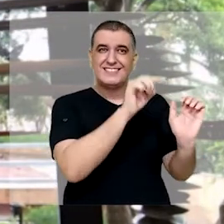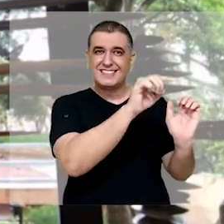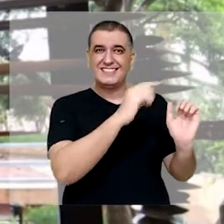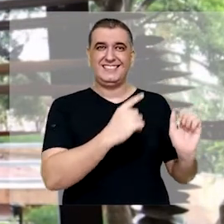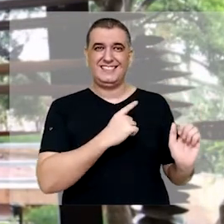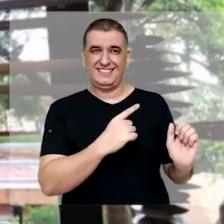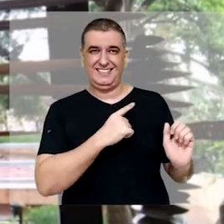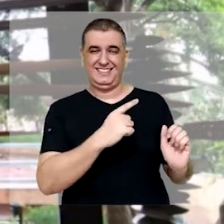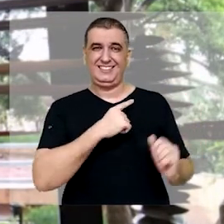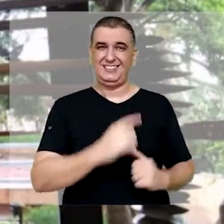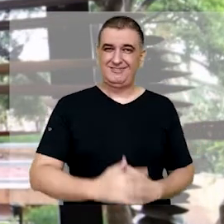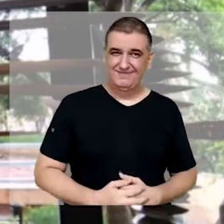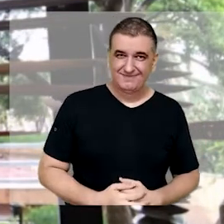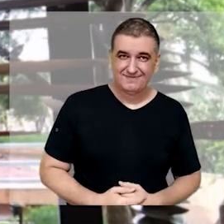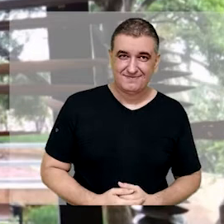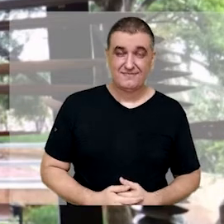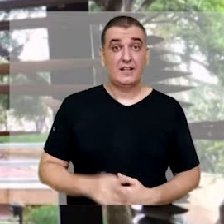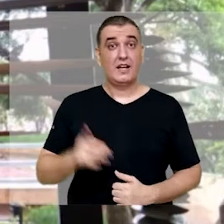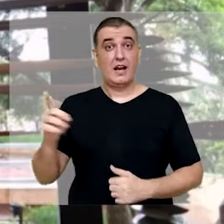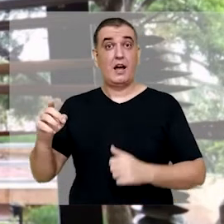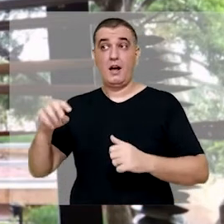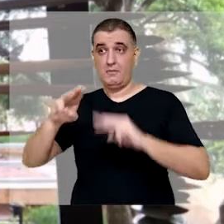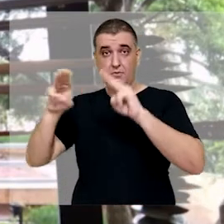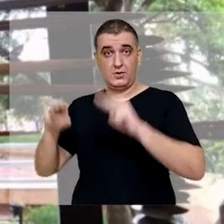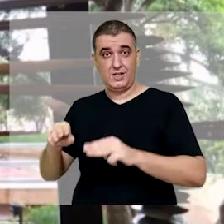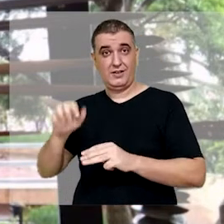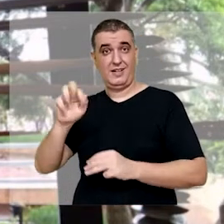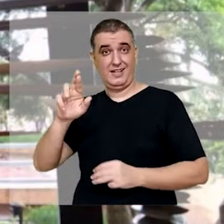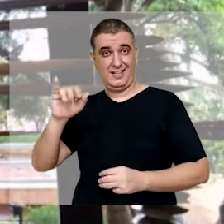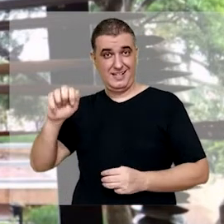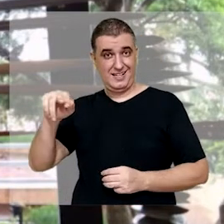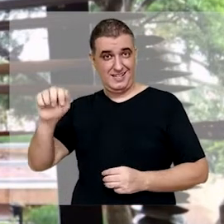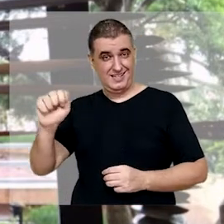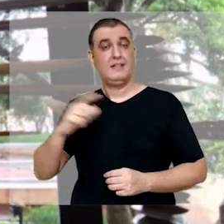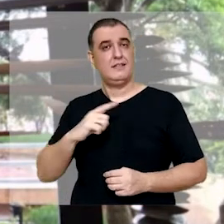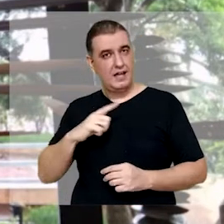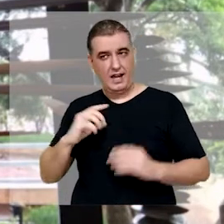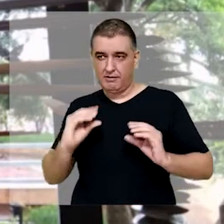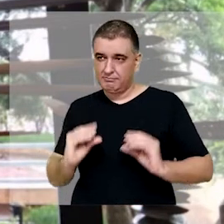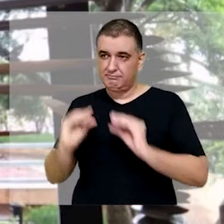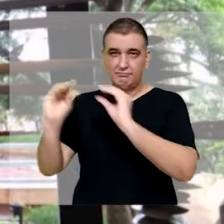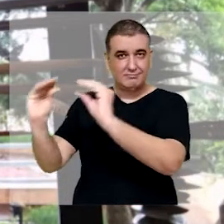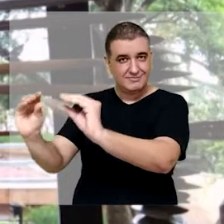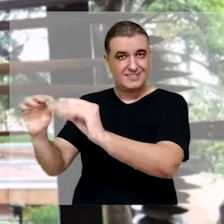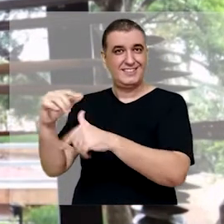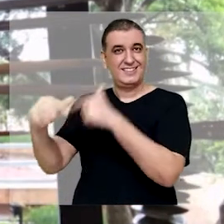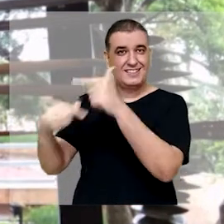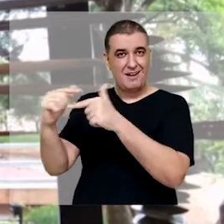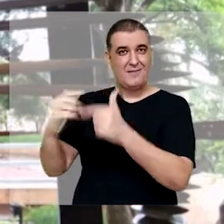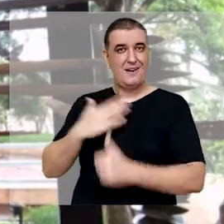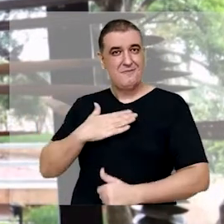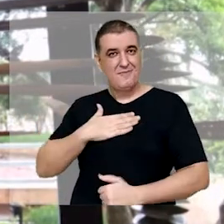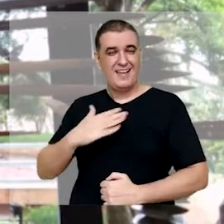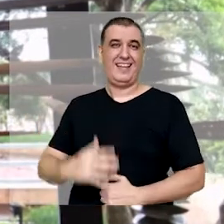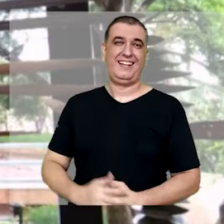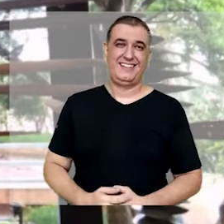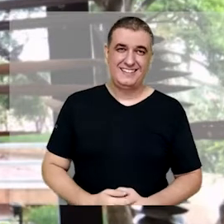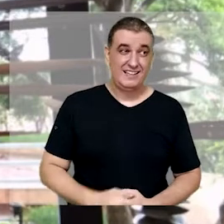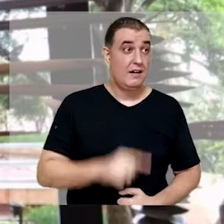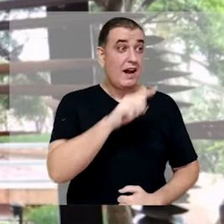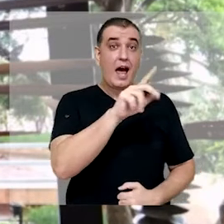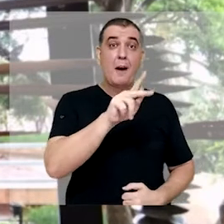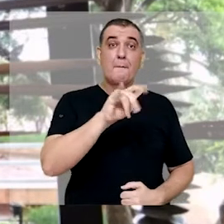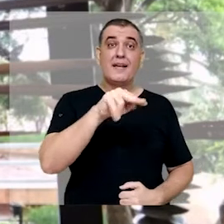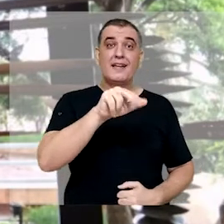acervo deles. O Museu Ariana, na Suíça, também tem uma obra minha no